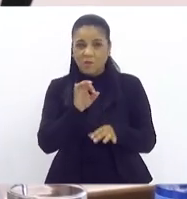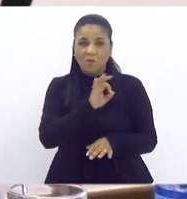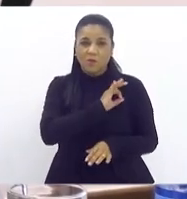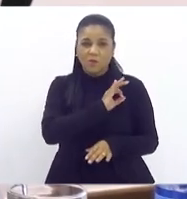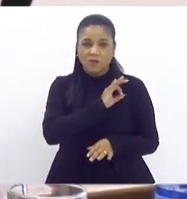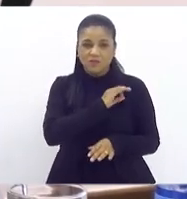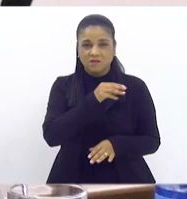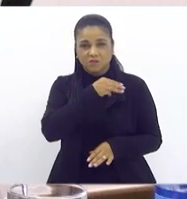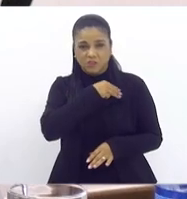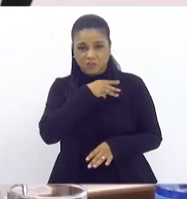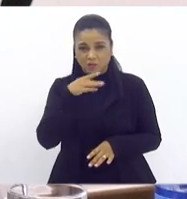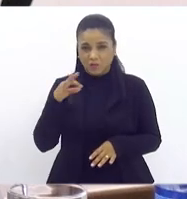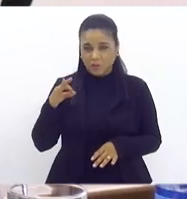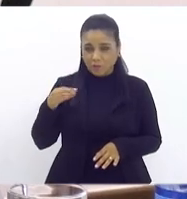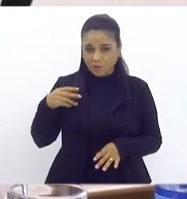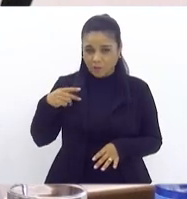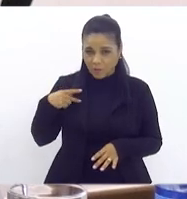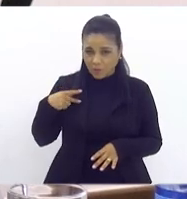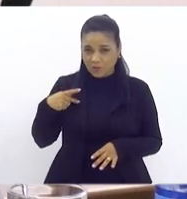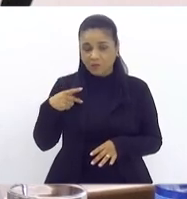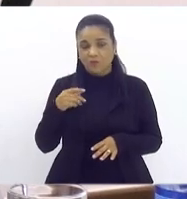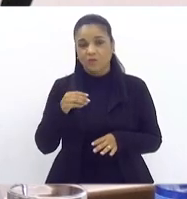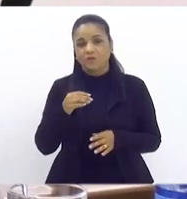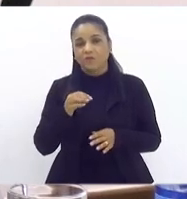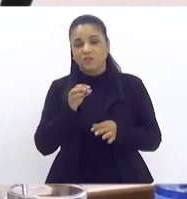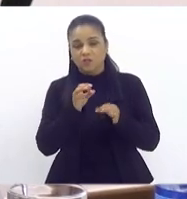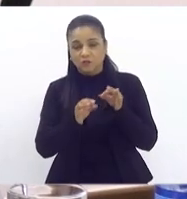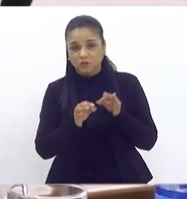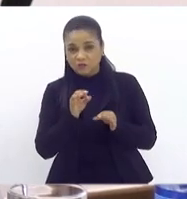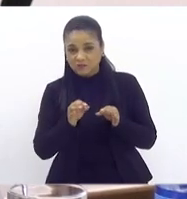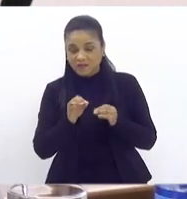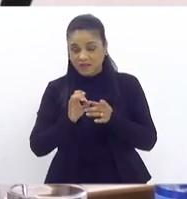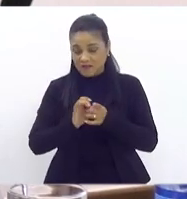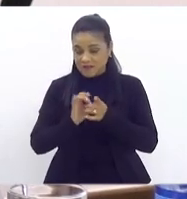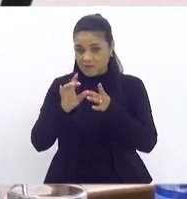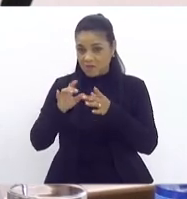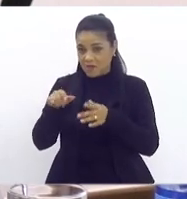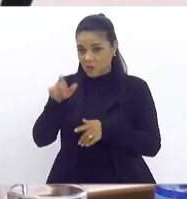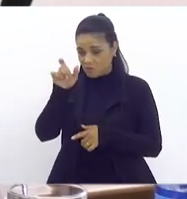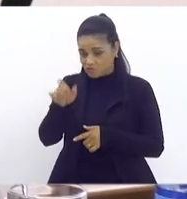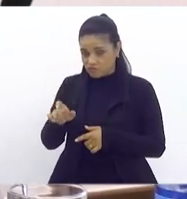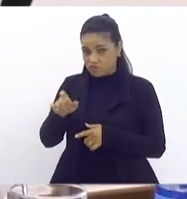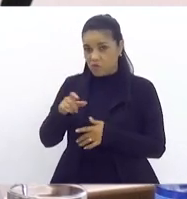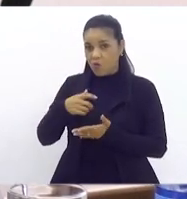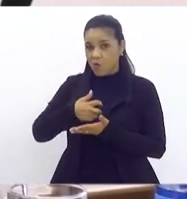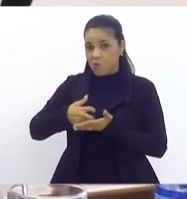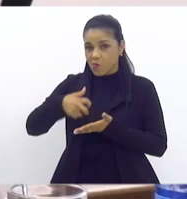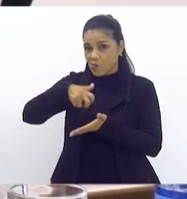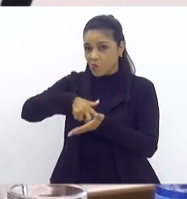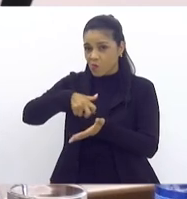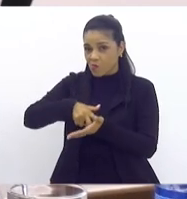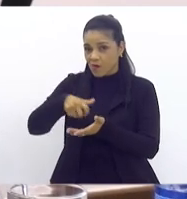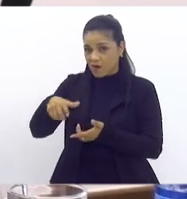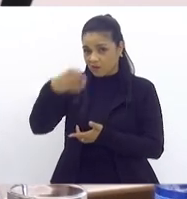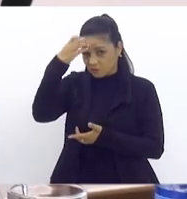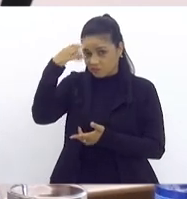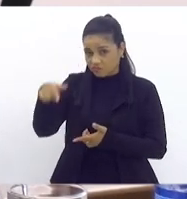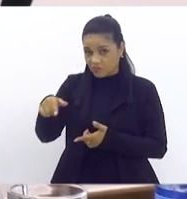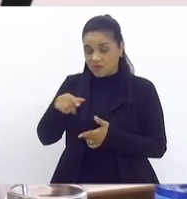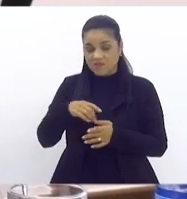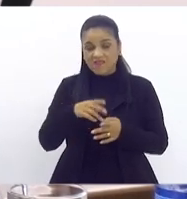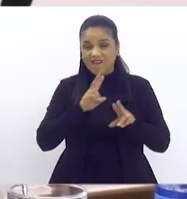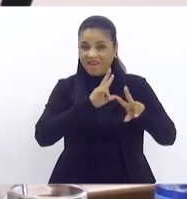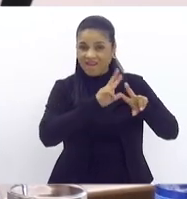Público de justiça que deixa solto um culpado e põe no lugar na cadeia um